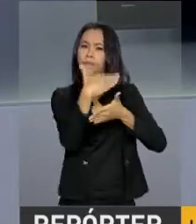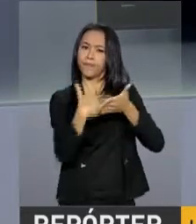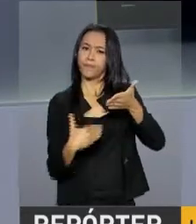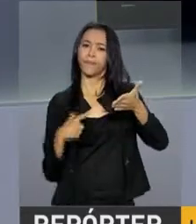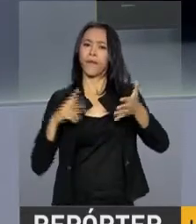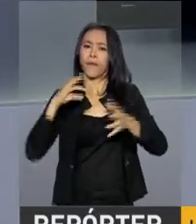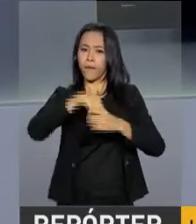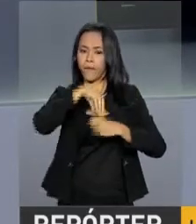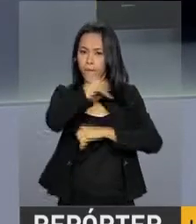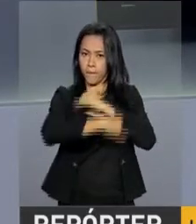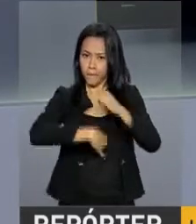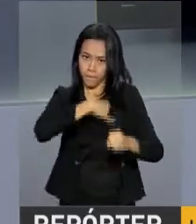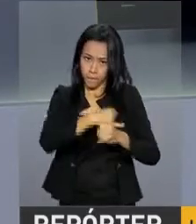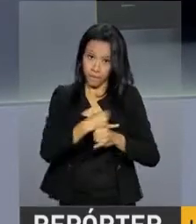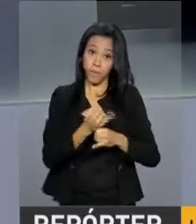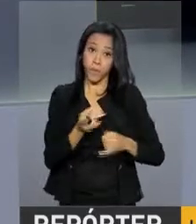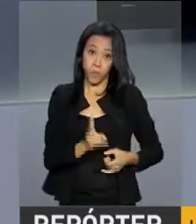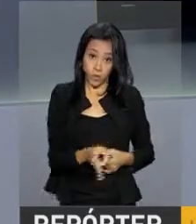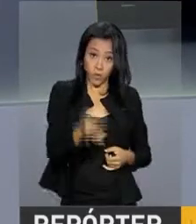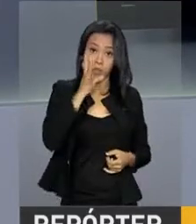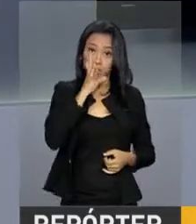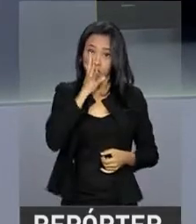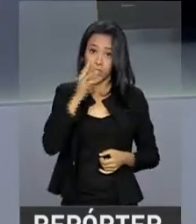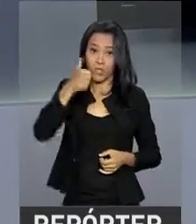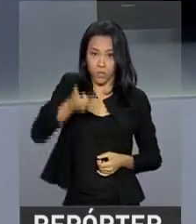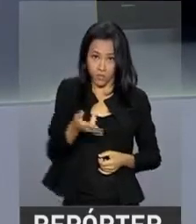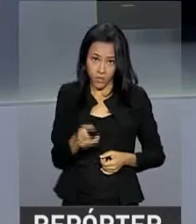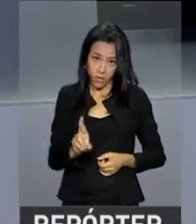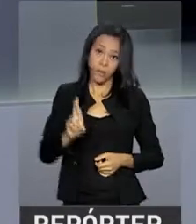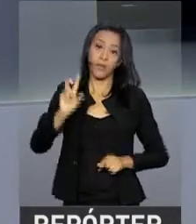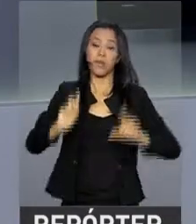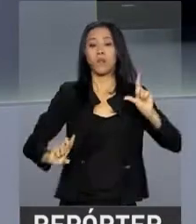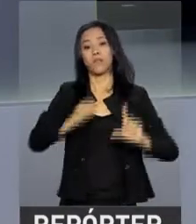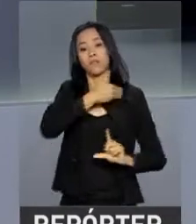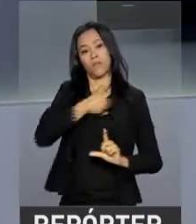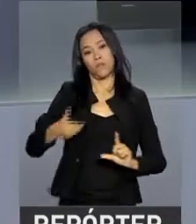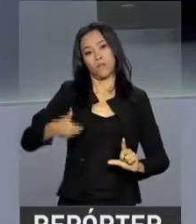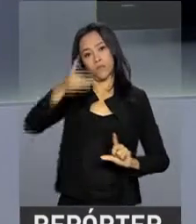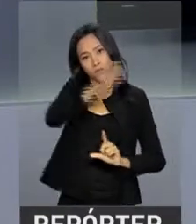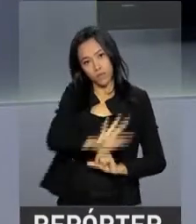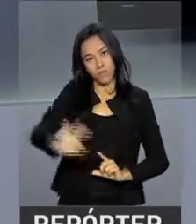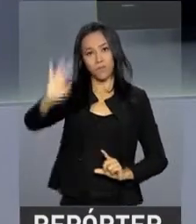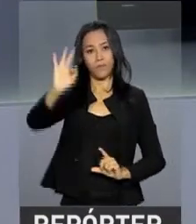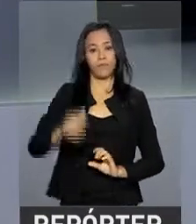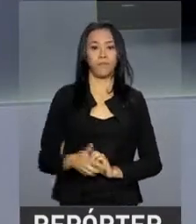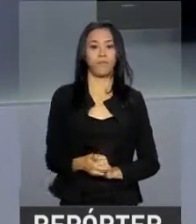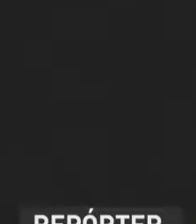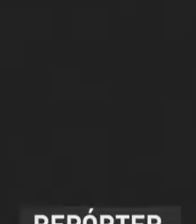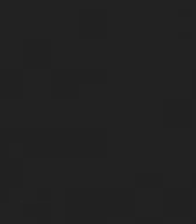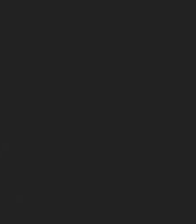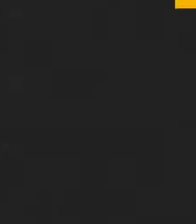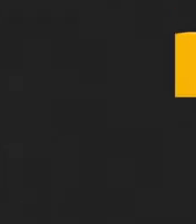está na página da nbr na internet continue com a gente aqui na nbr a tv do governo federal